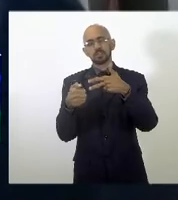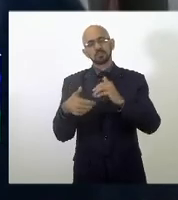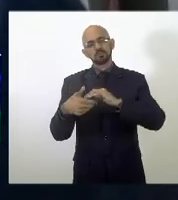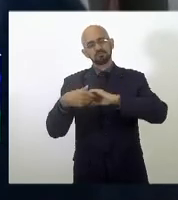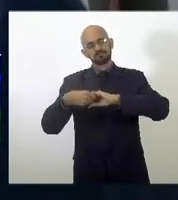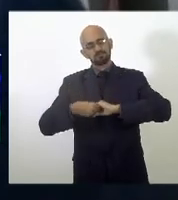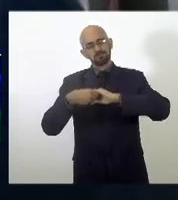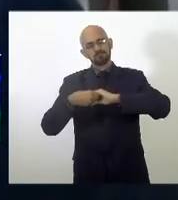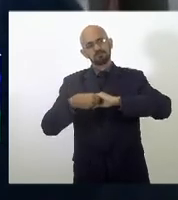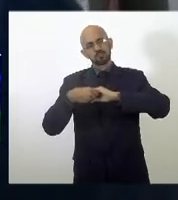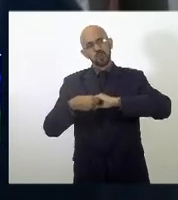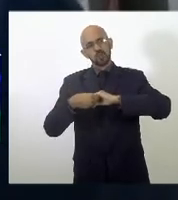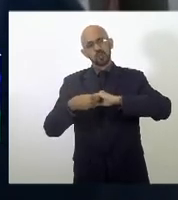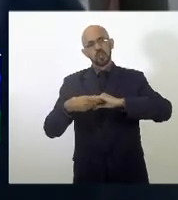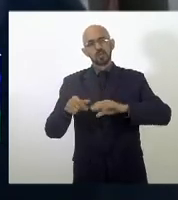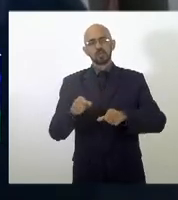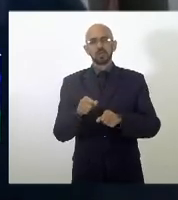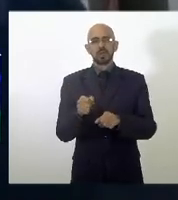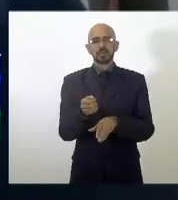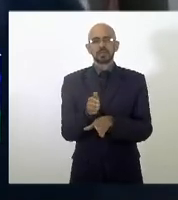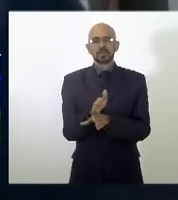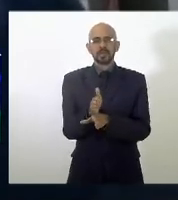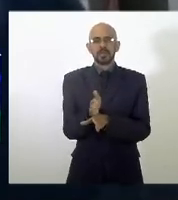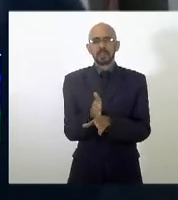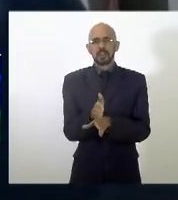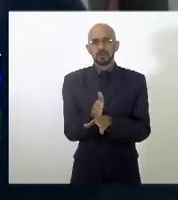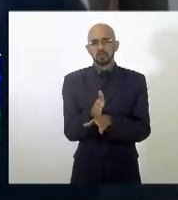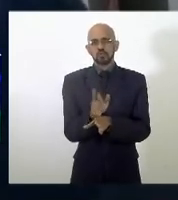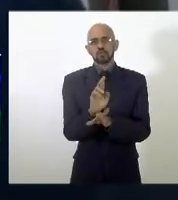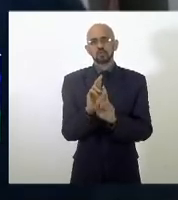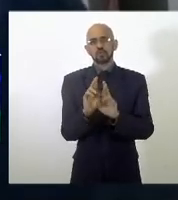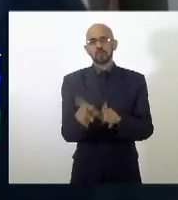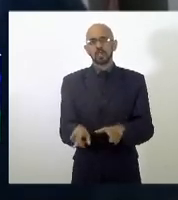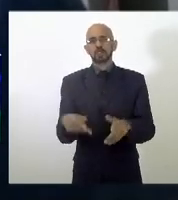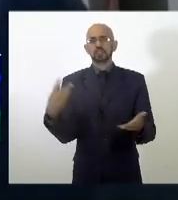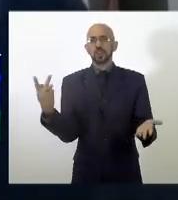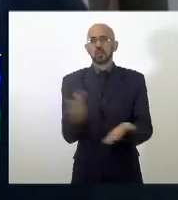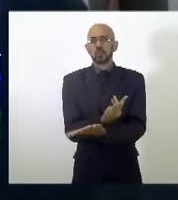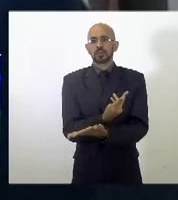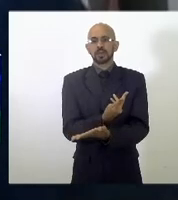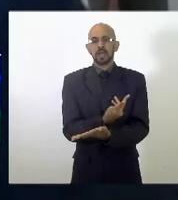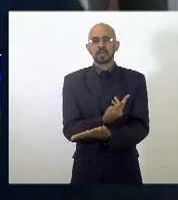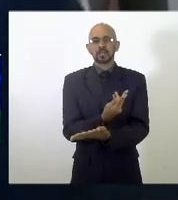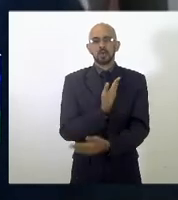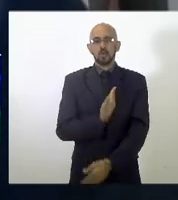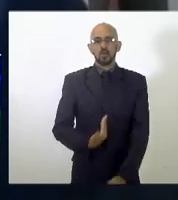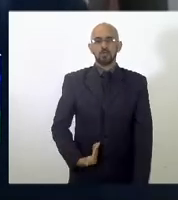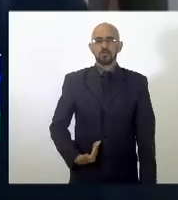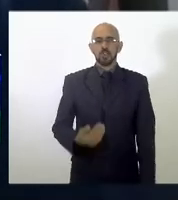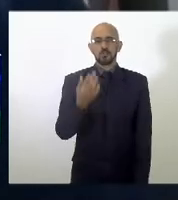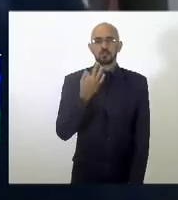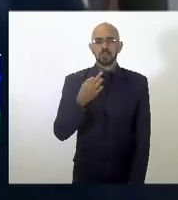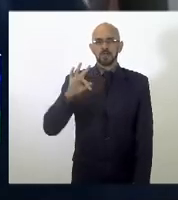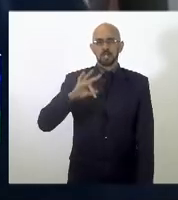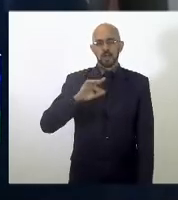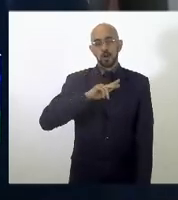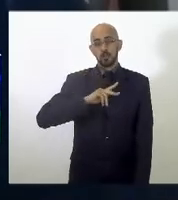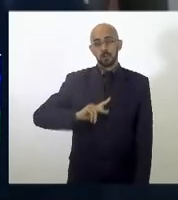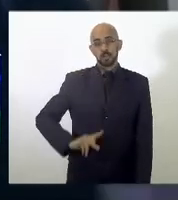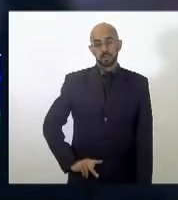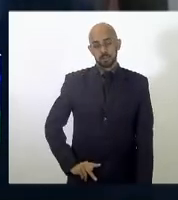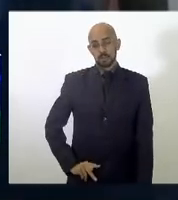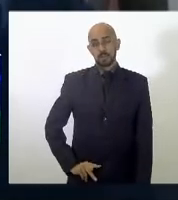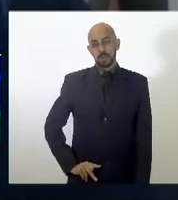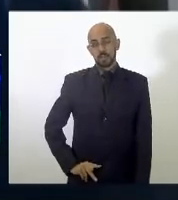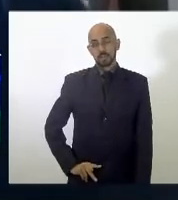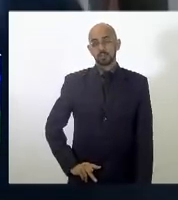harmonia. Muito diferente do que acontece com o governo federal. O presidente da República